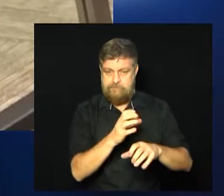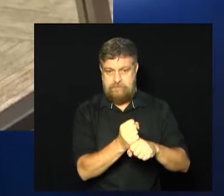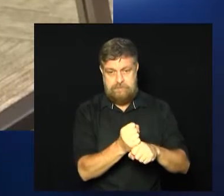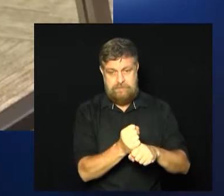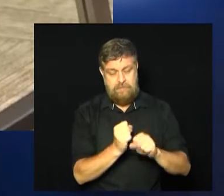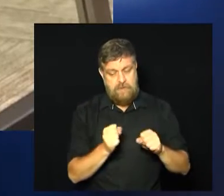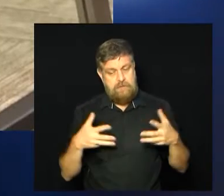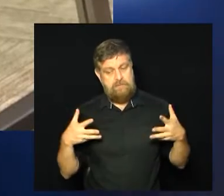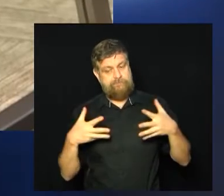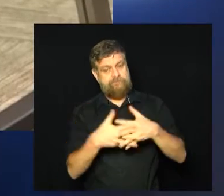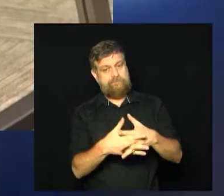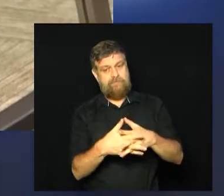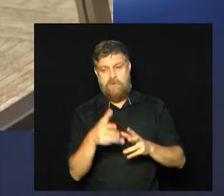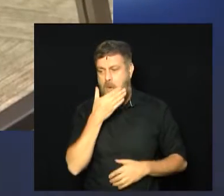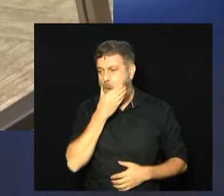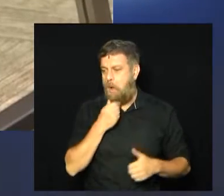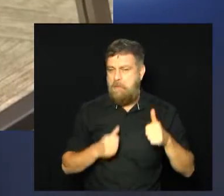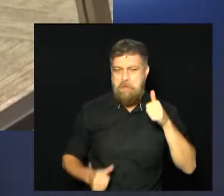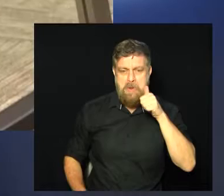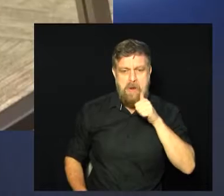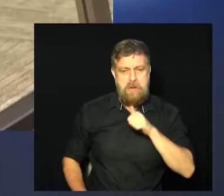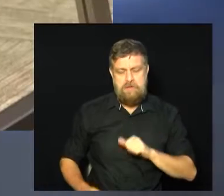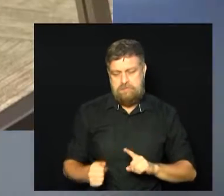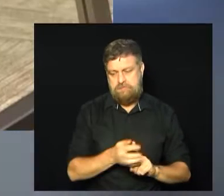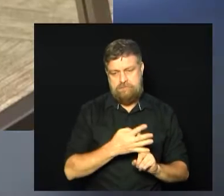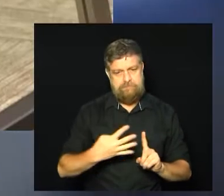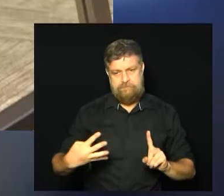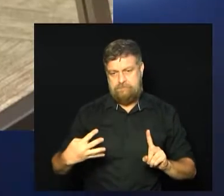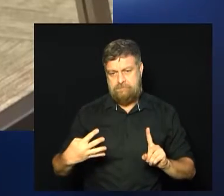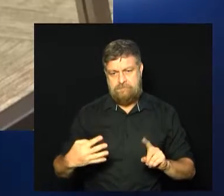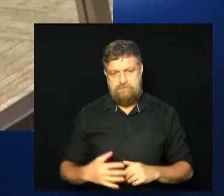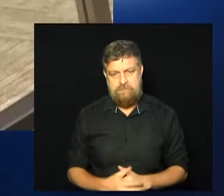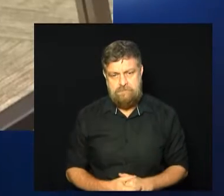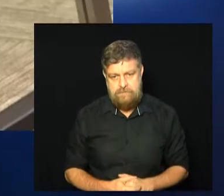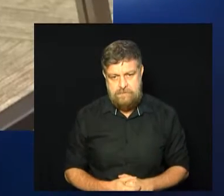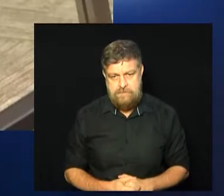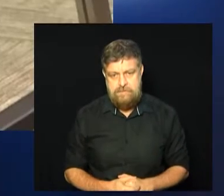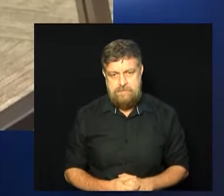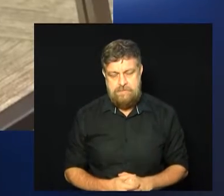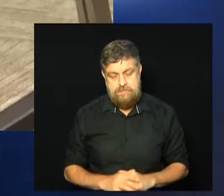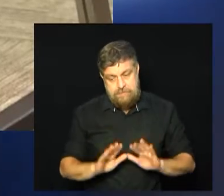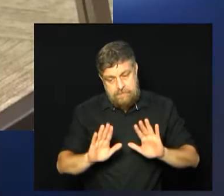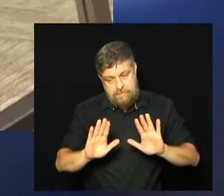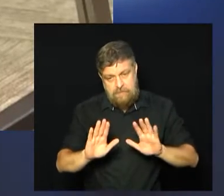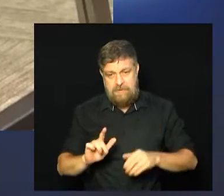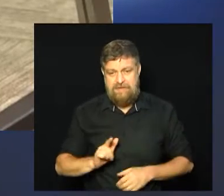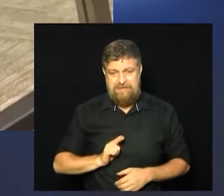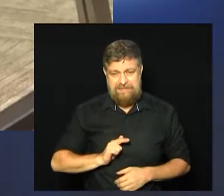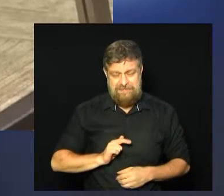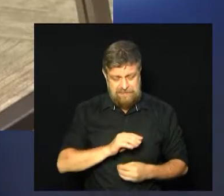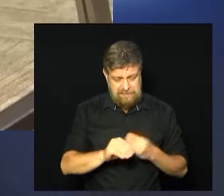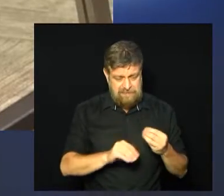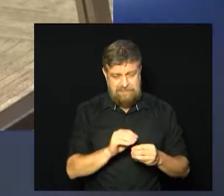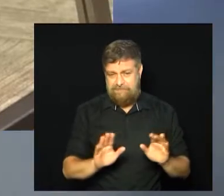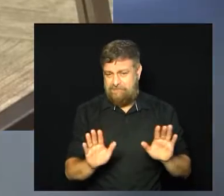poderia homem, mulher, classe, né, LGBT e mais. Então, assim, estaria aberto e